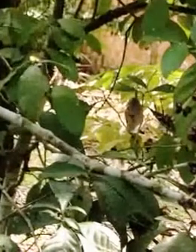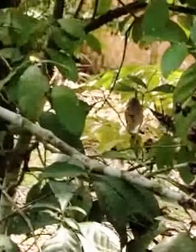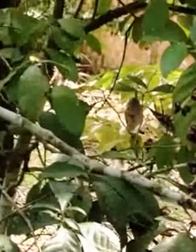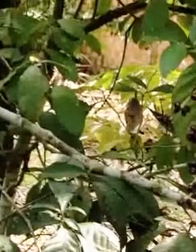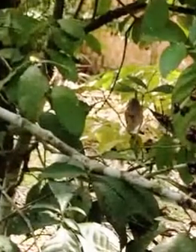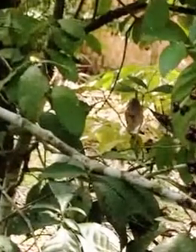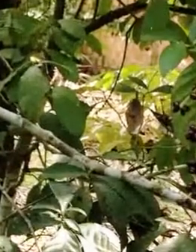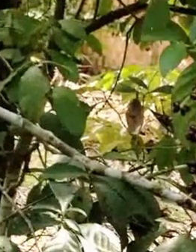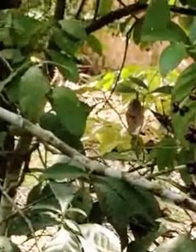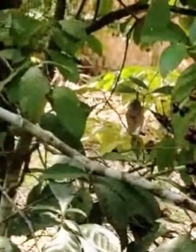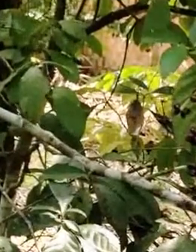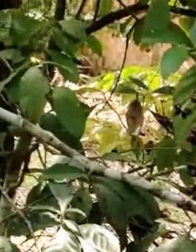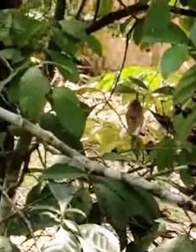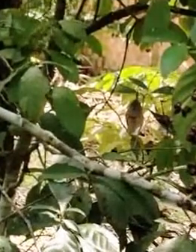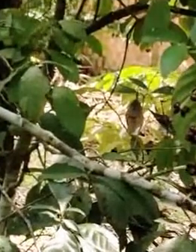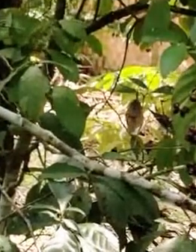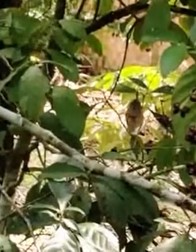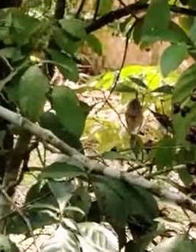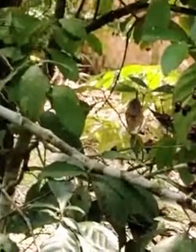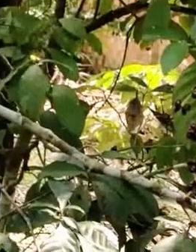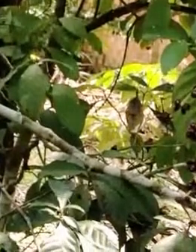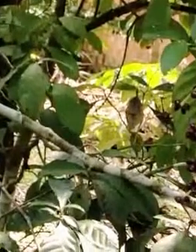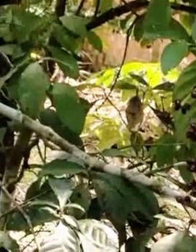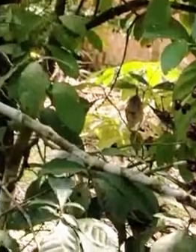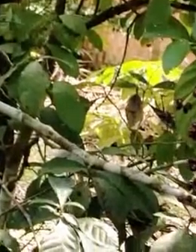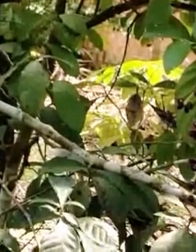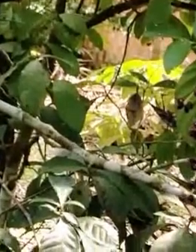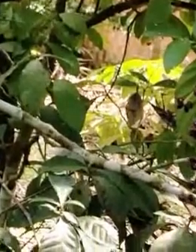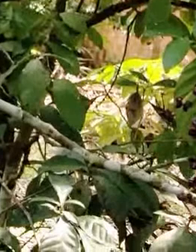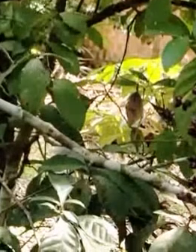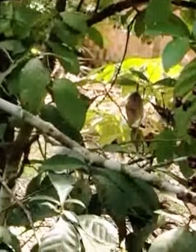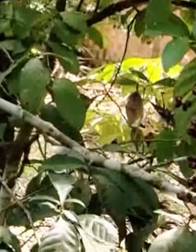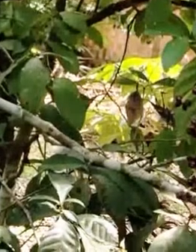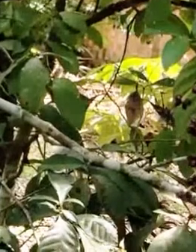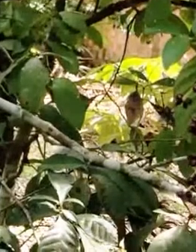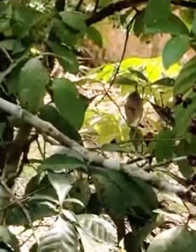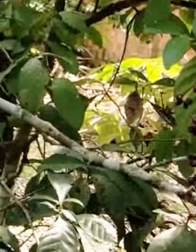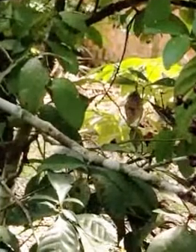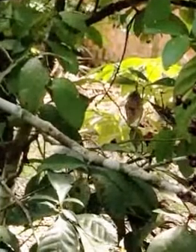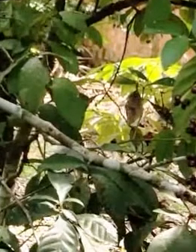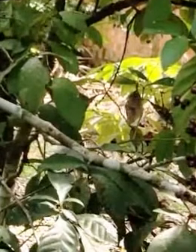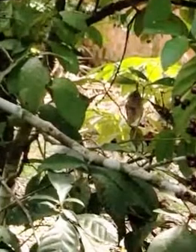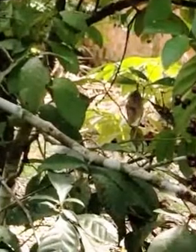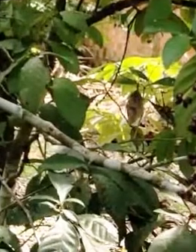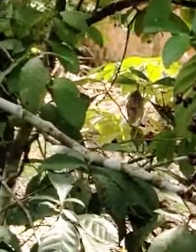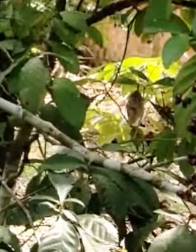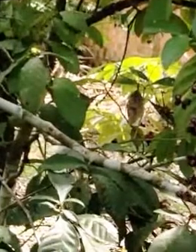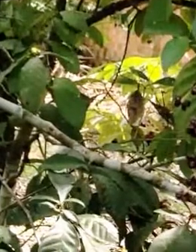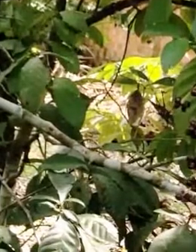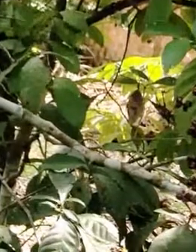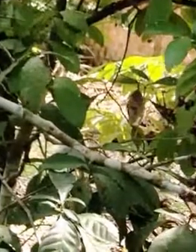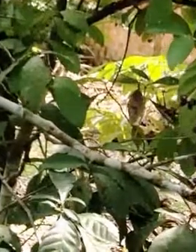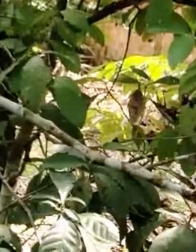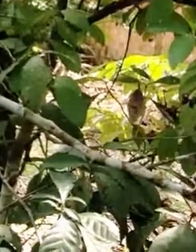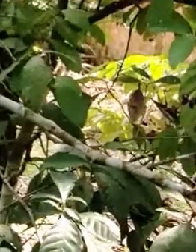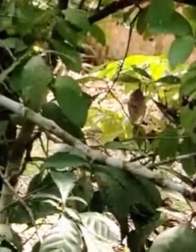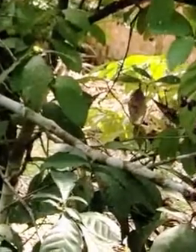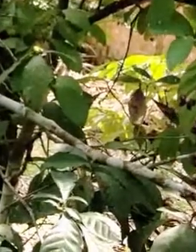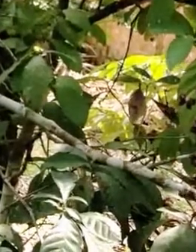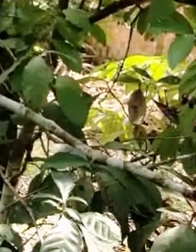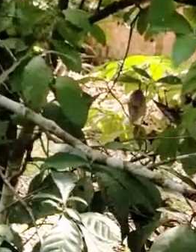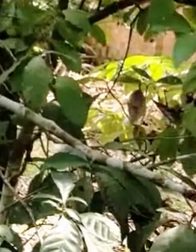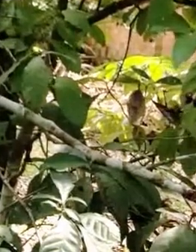coração. Para replantar santa doutrina e